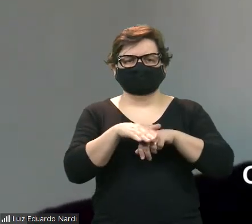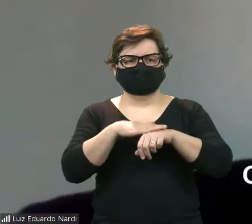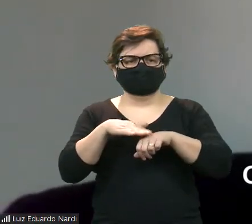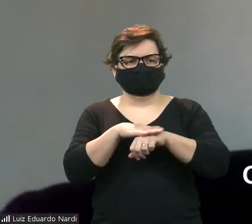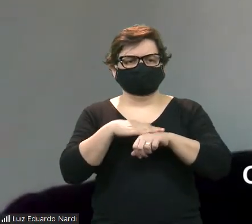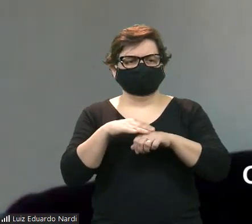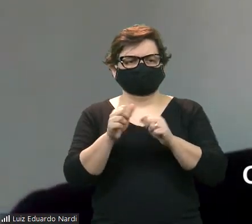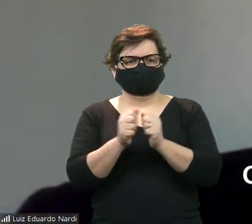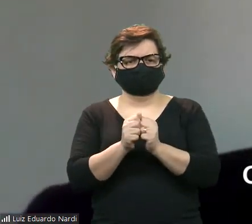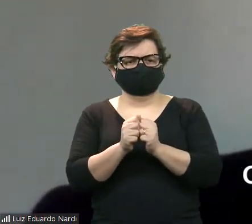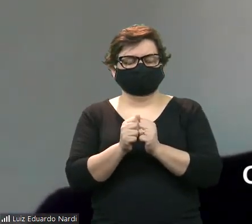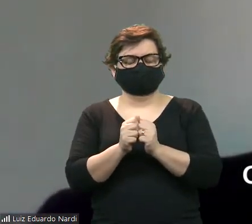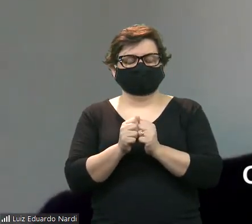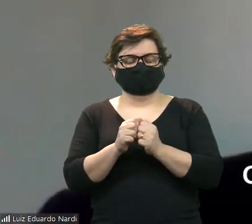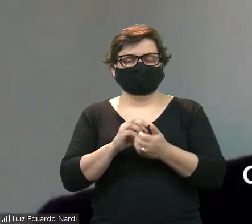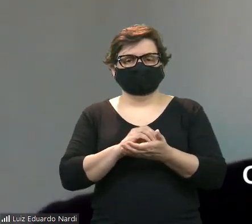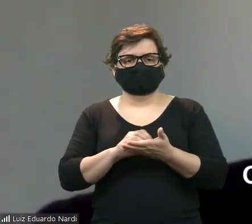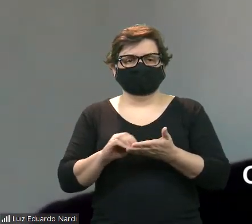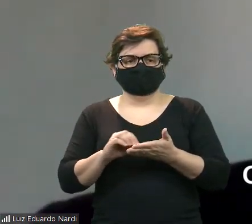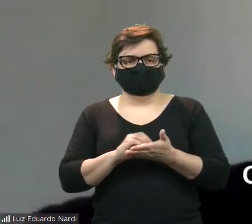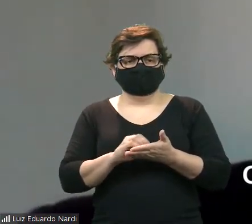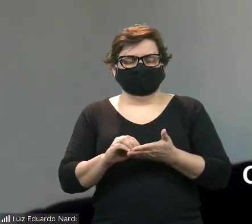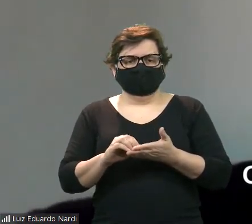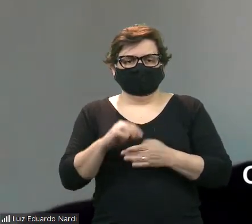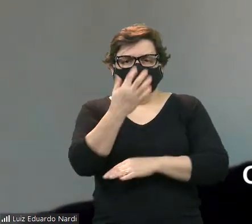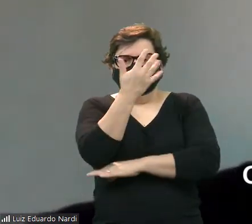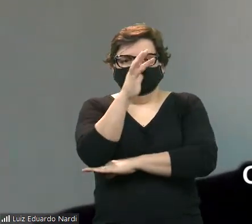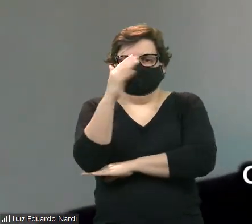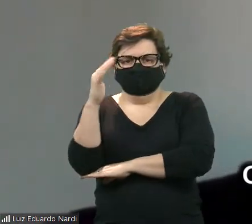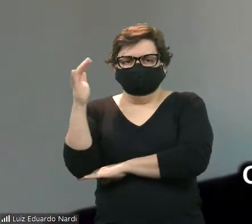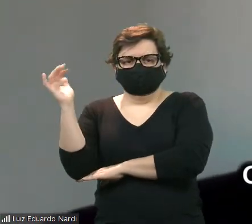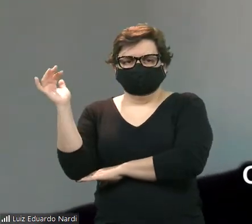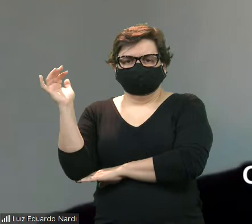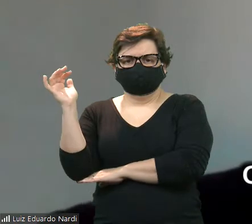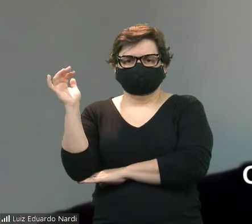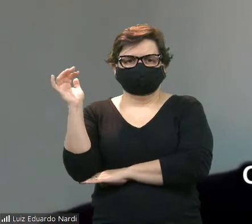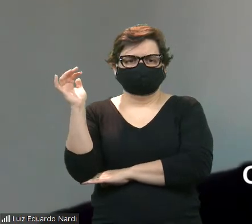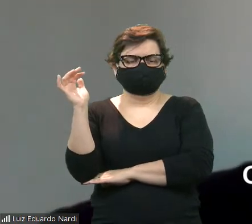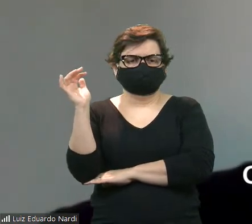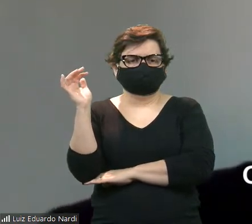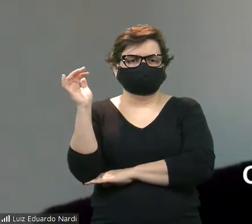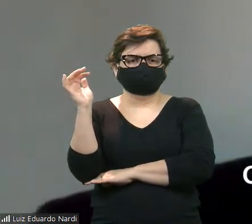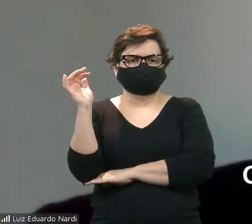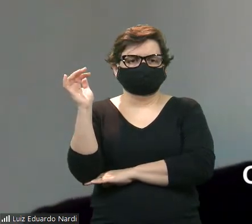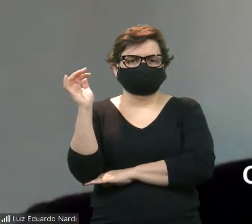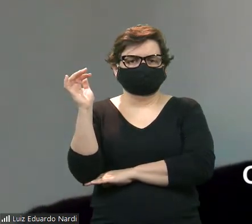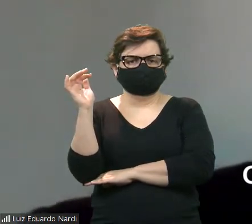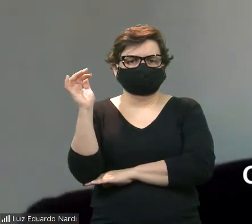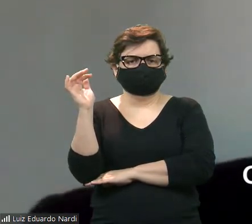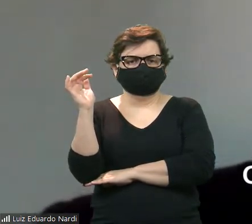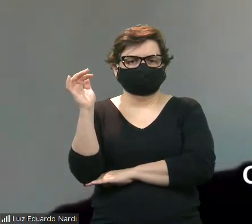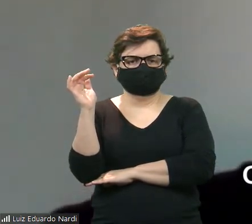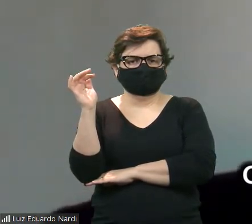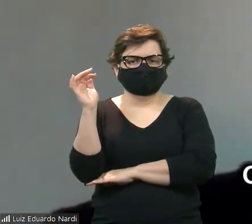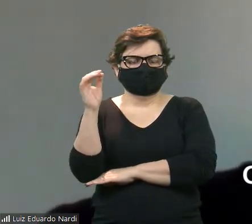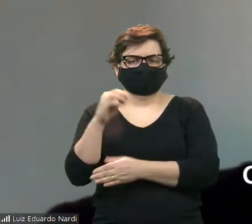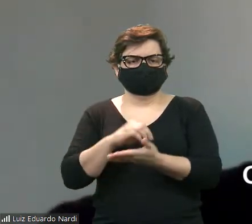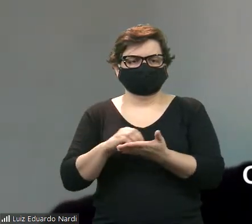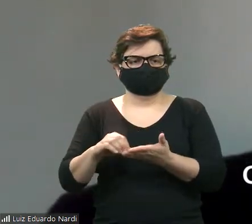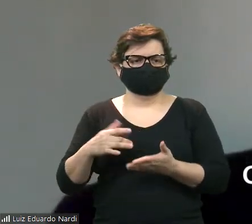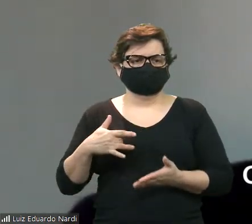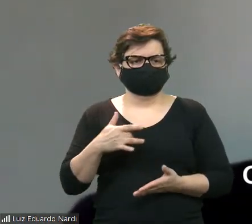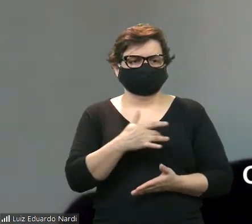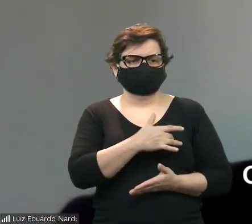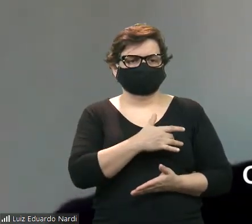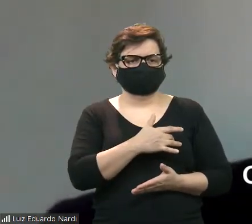com o secretário lá de meio ambiente, enfim, o secretário da Saúde, vereador Danilo.